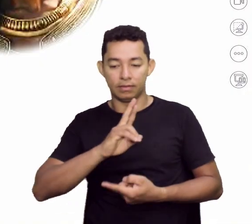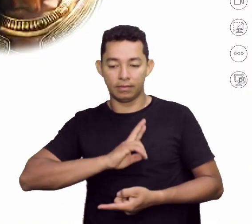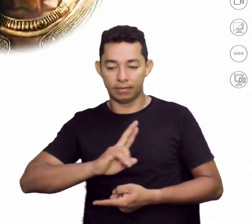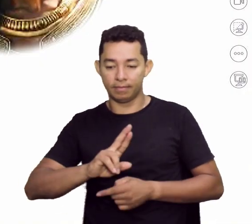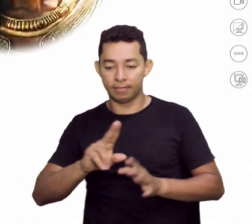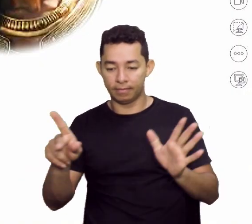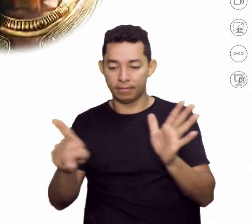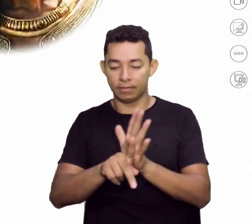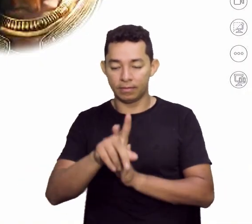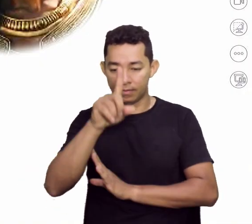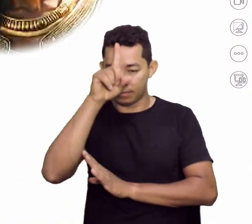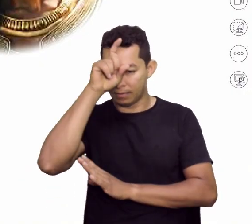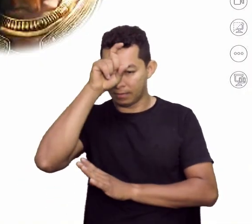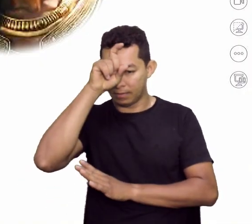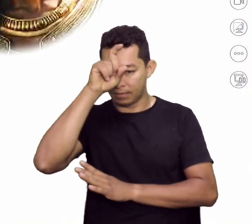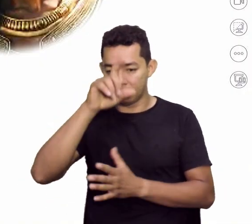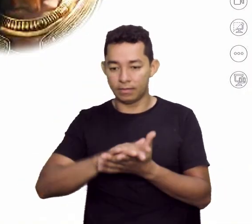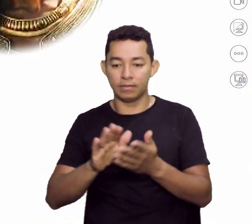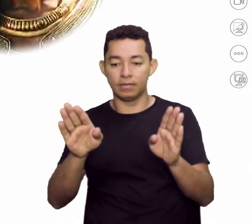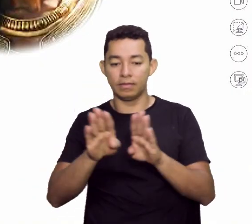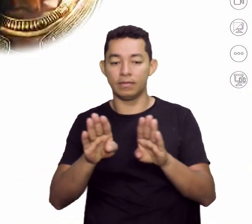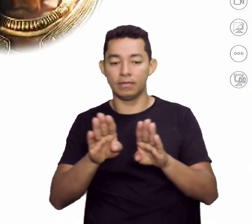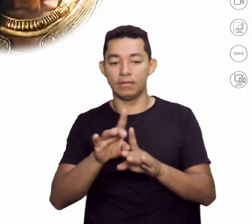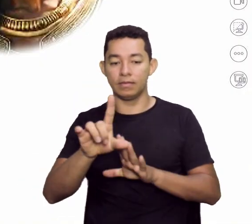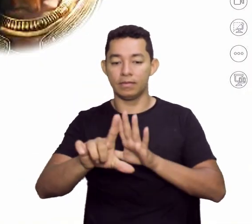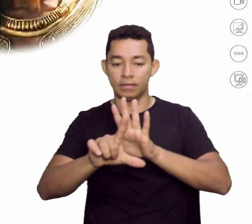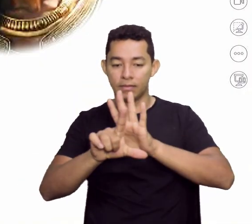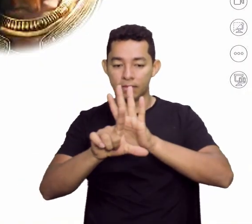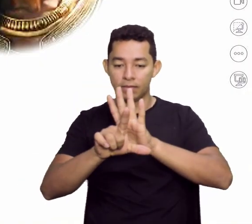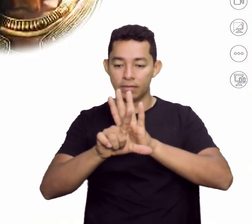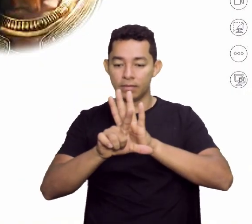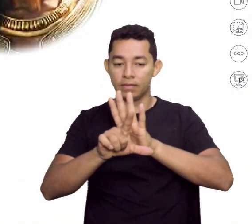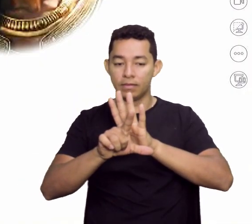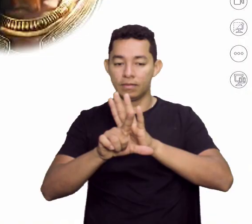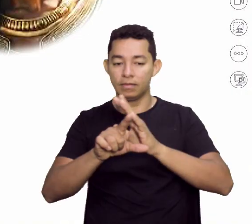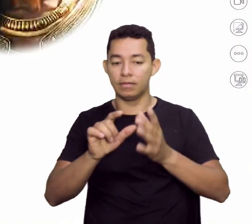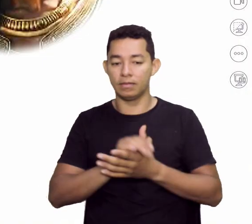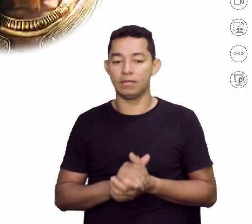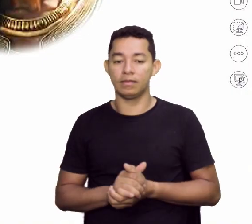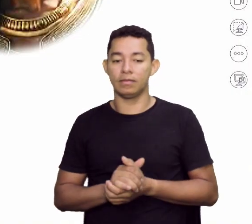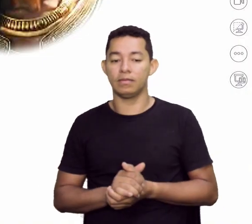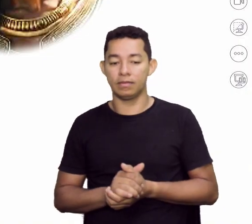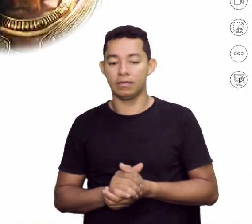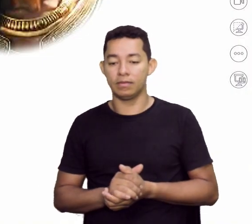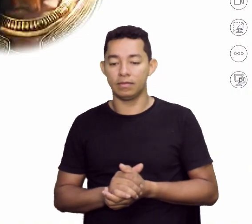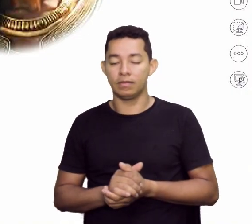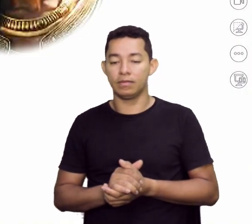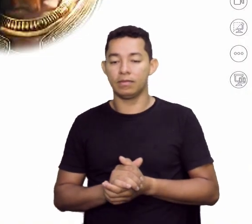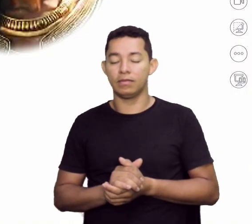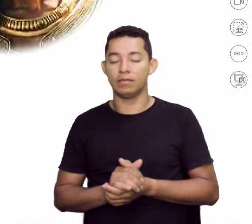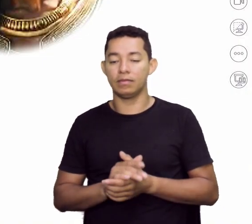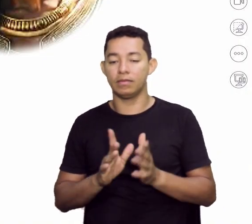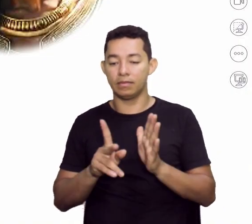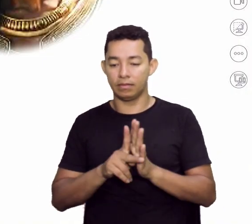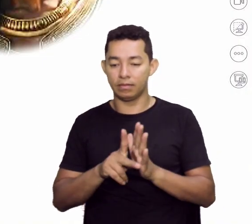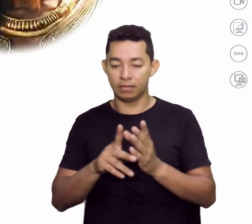tá? E também existe das leis imputadas, colocadas para